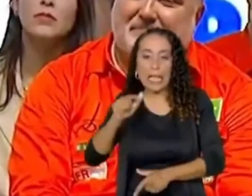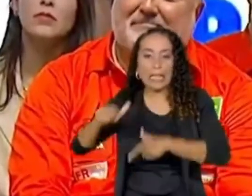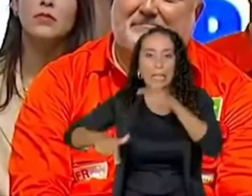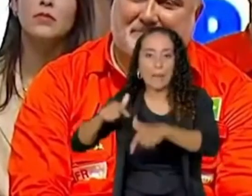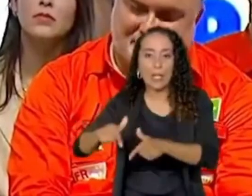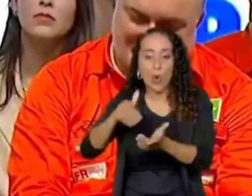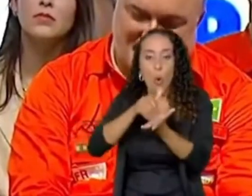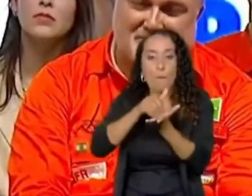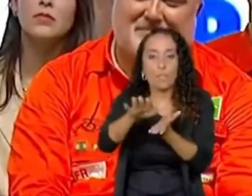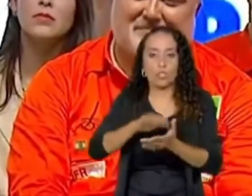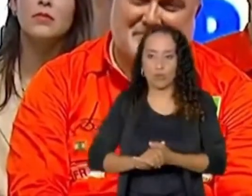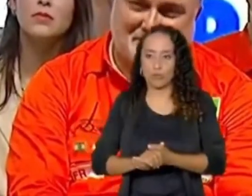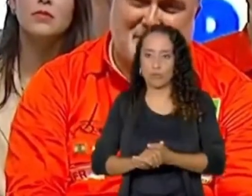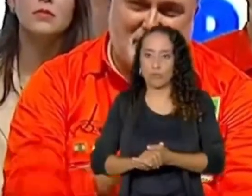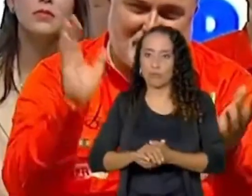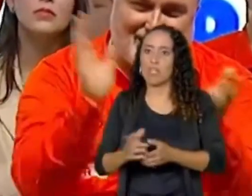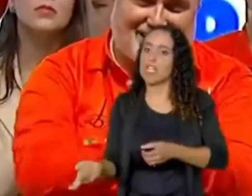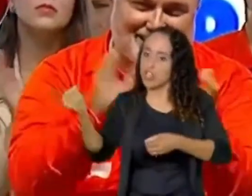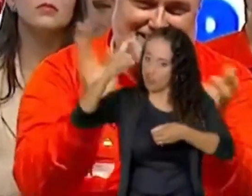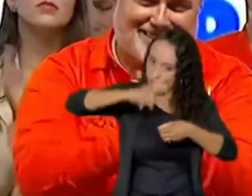e traga ele de volta para cá.